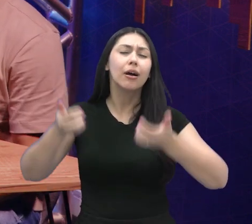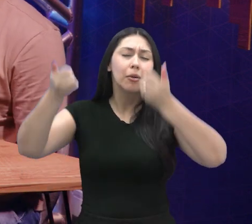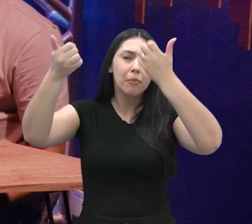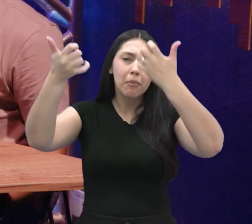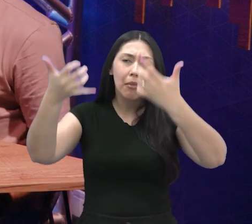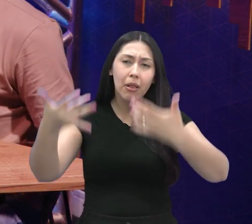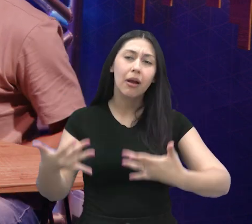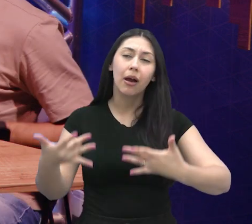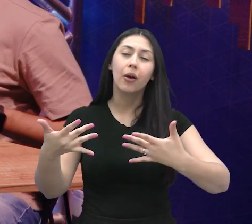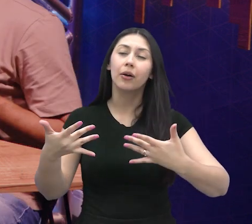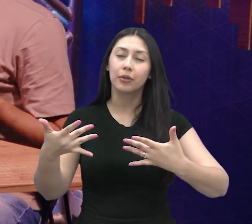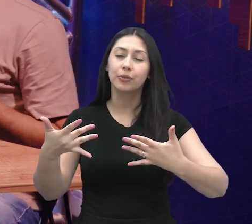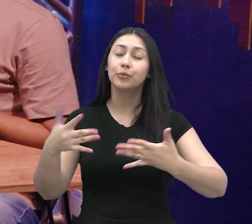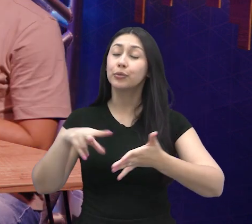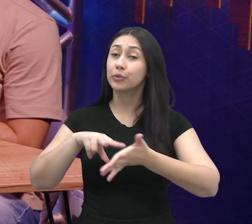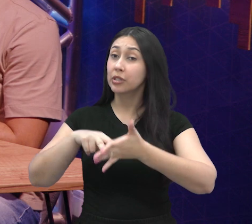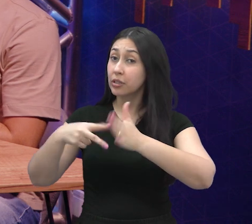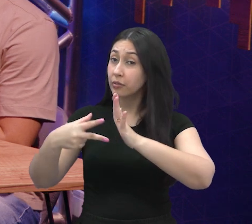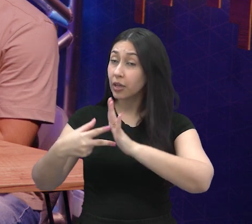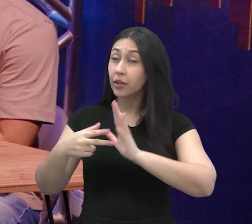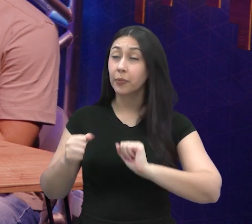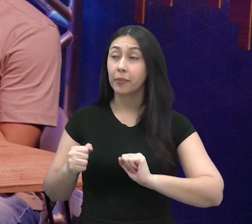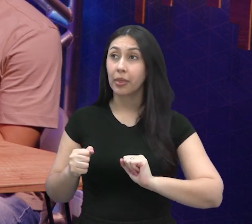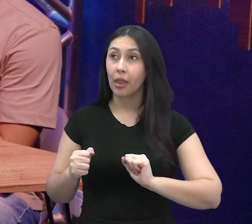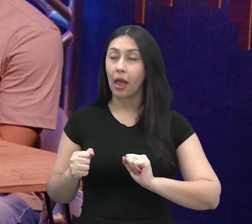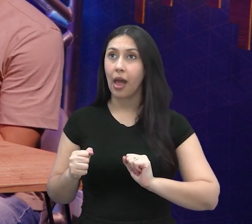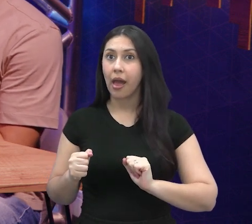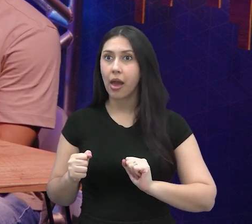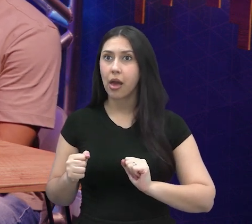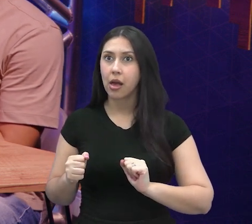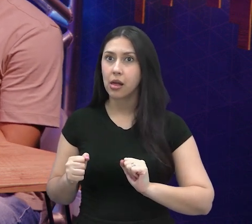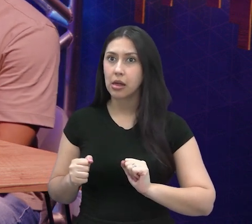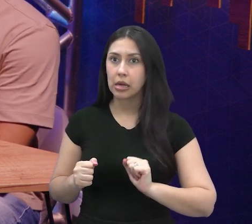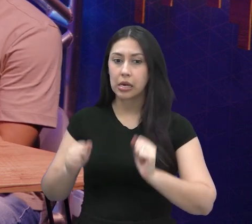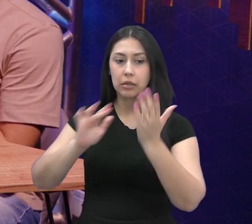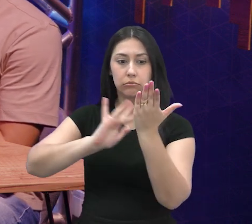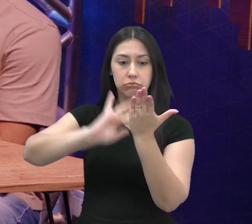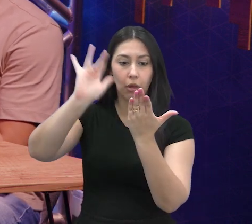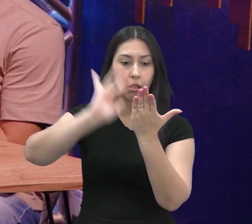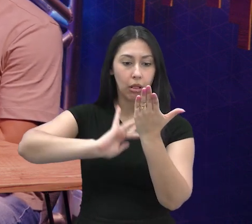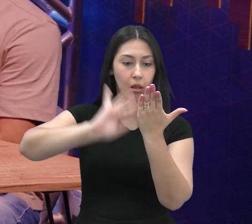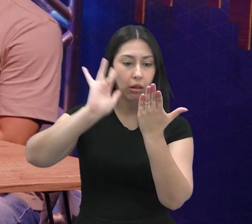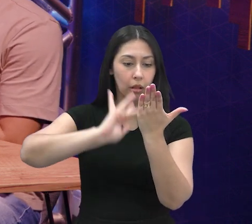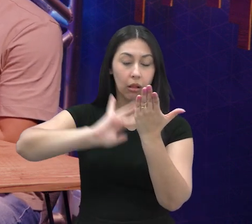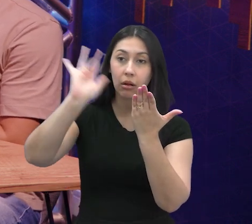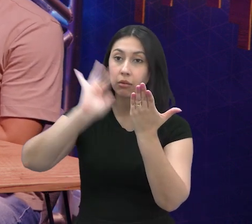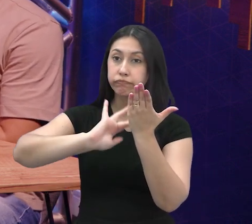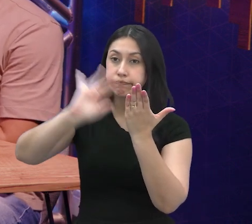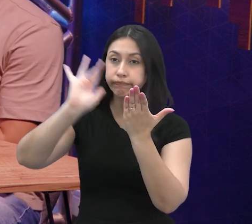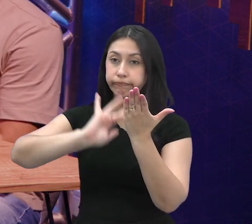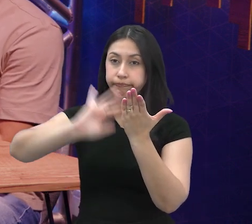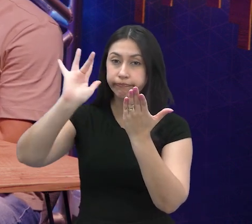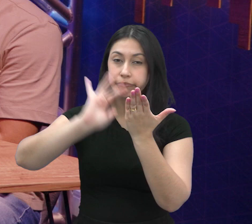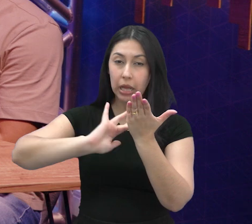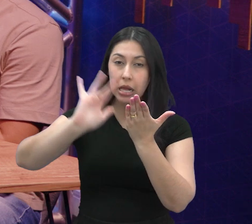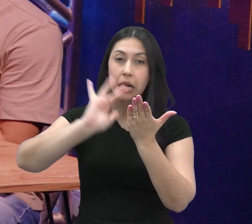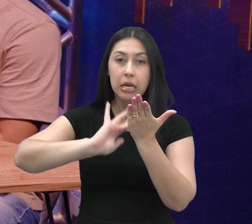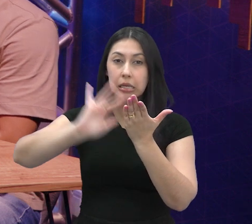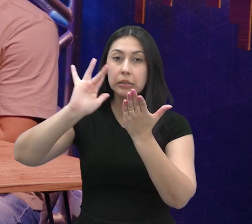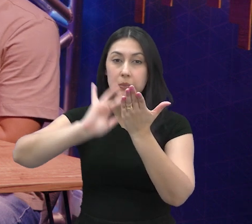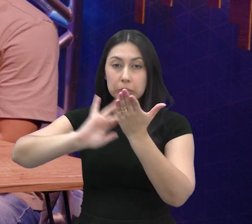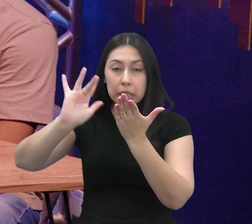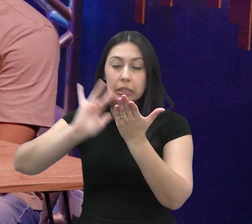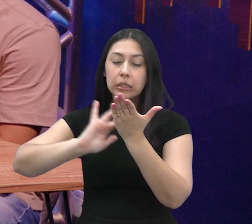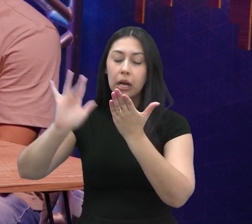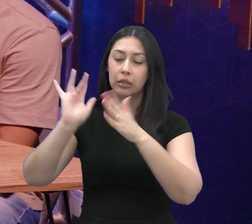já explicar para a galera, né? Que é como se fosse o ato de você ficar rolando o feed da rede